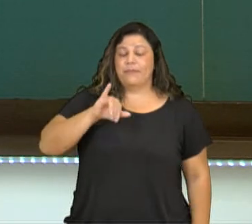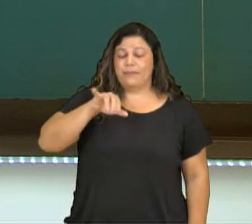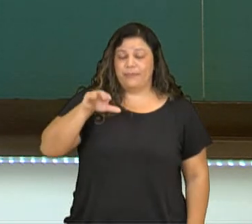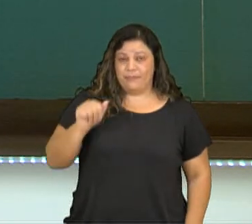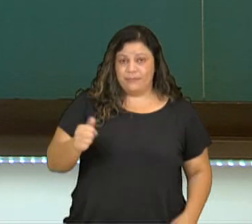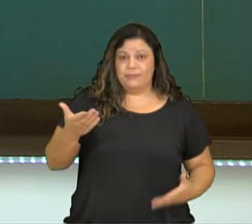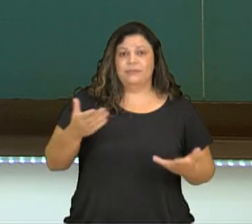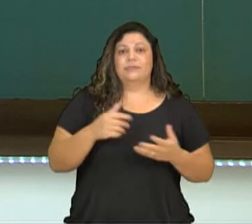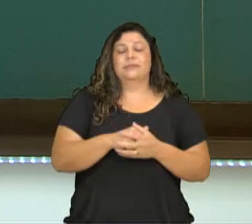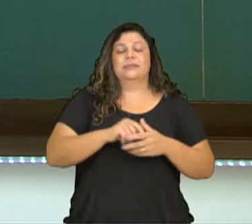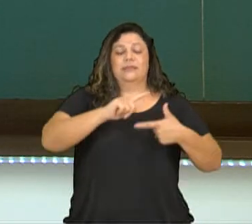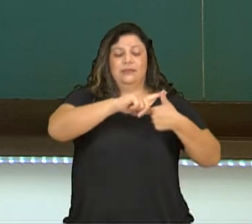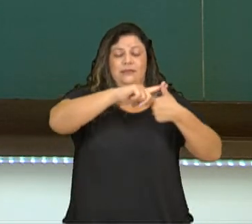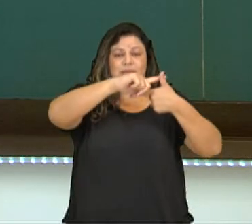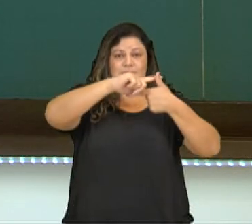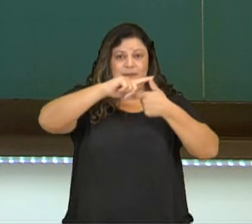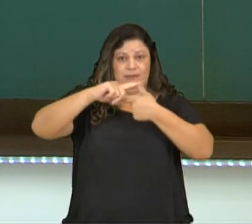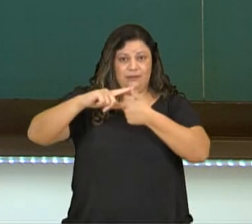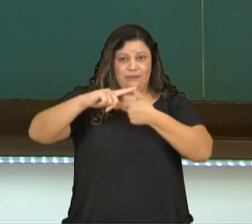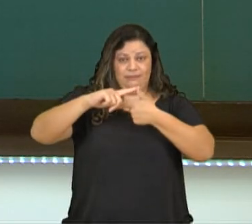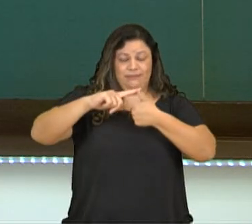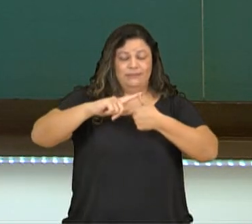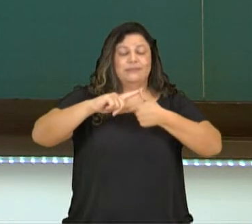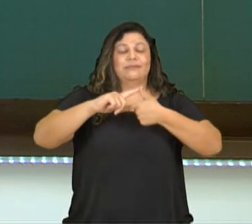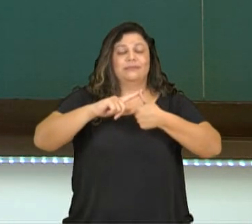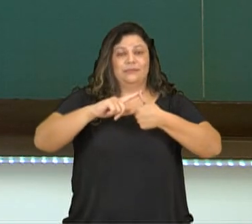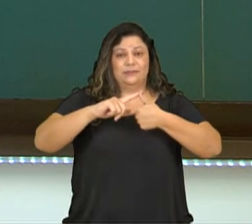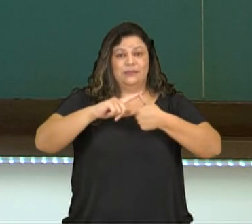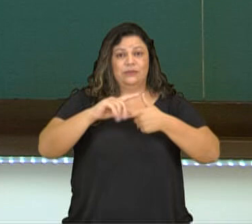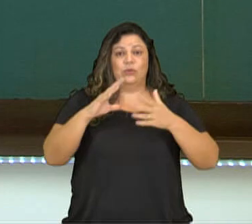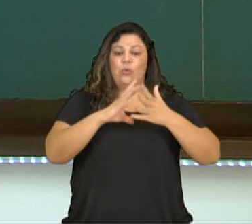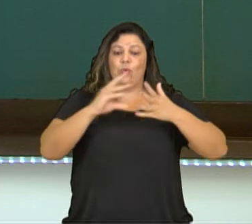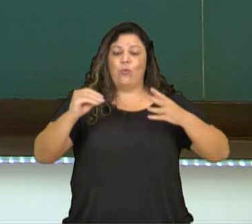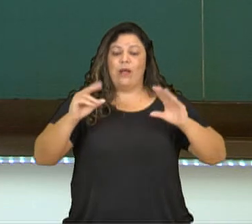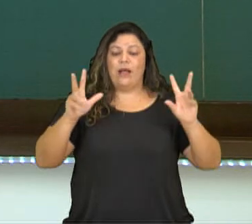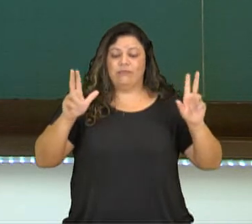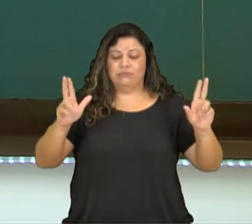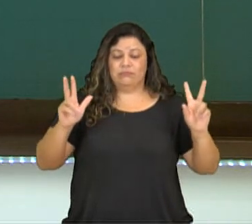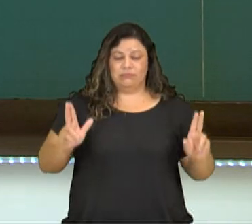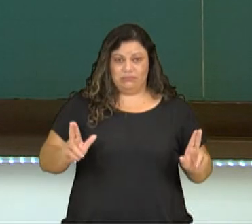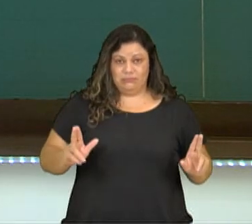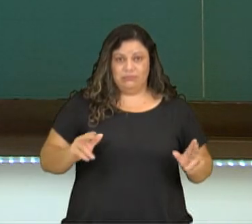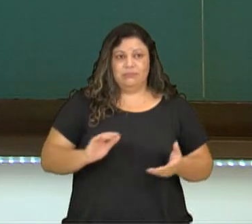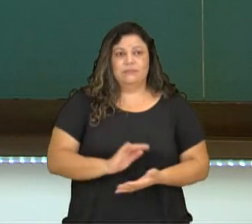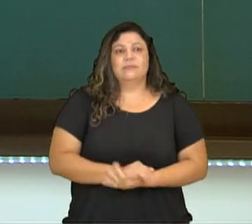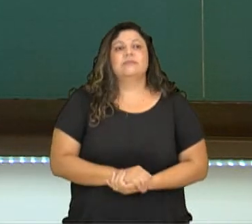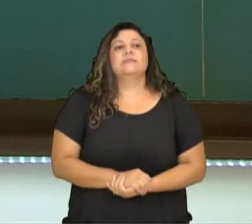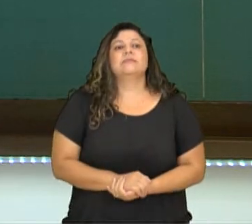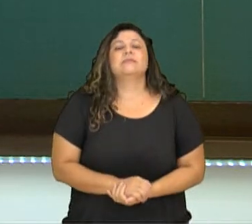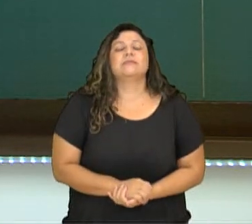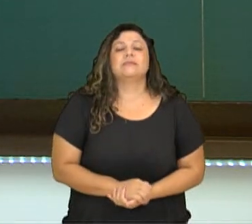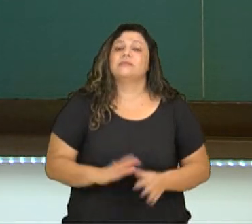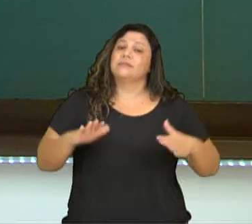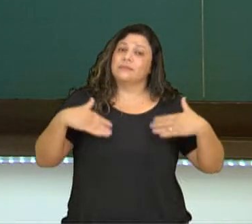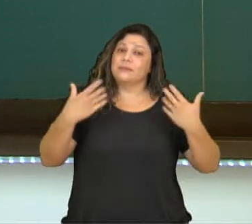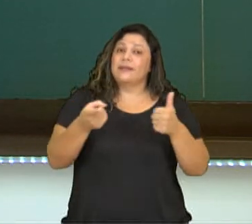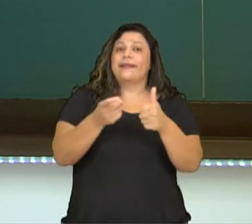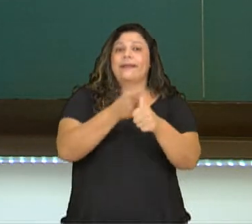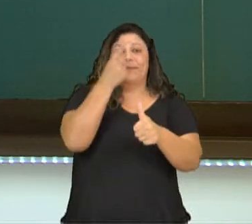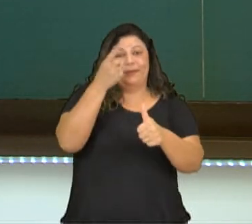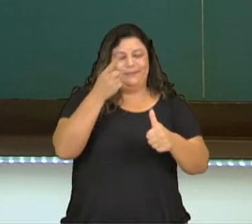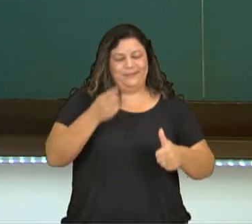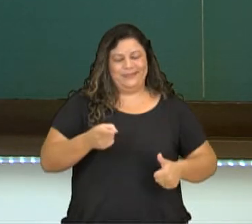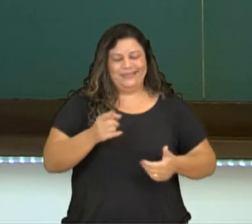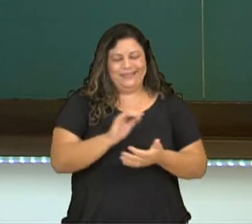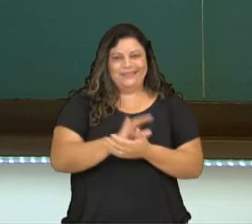triângulos retângulos com essas projeções e com essa altura e com os catetos e com a hipotenusa. Então, a primeira delas, que é aquela